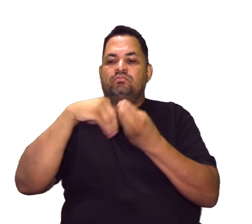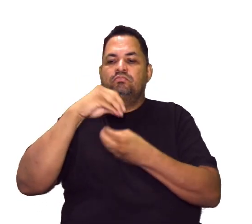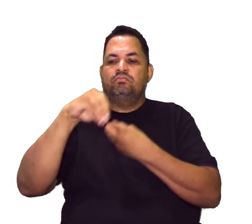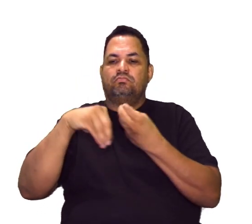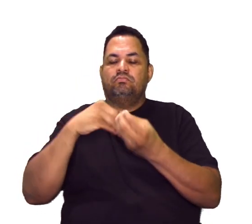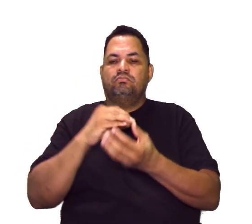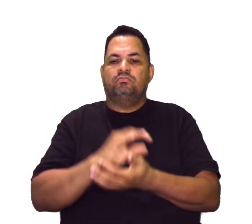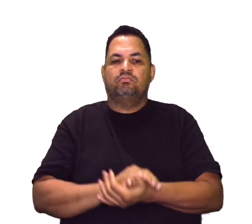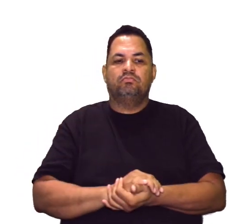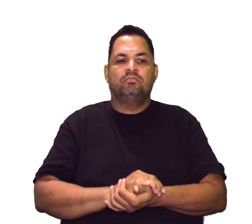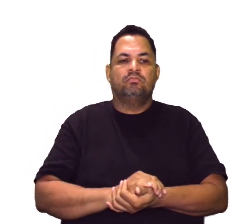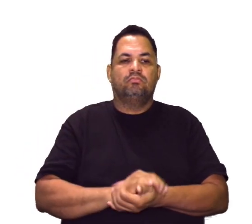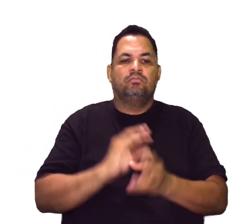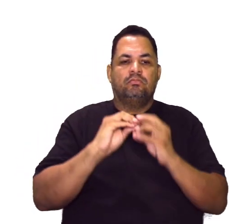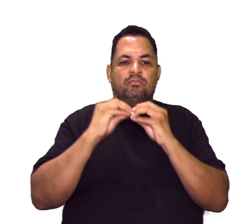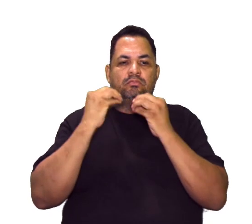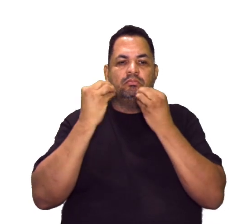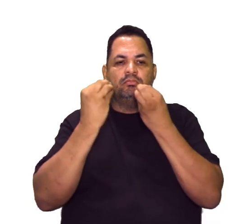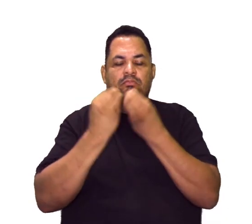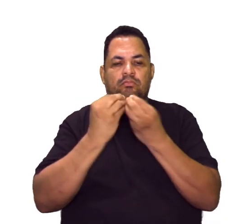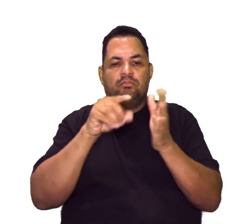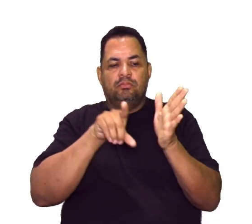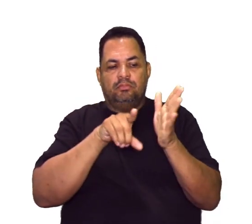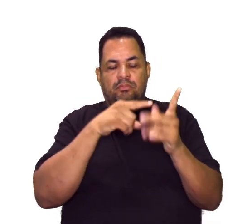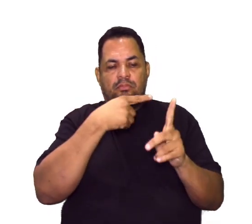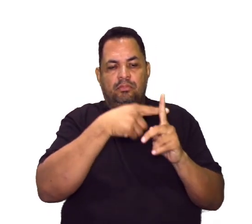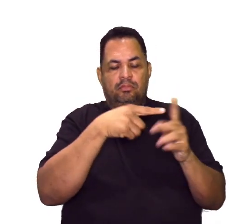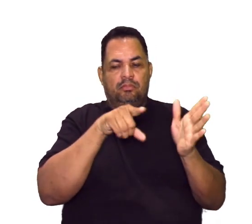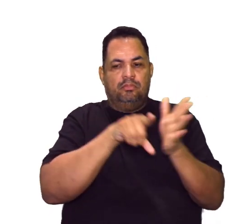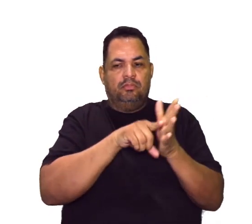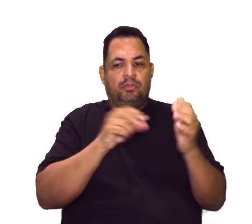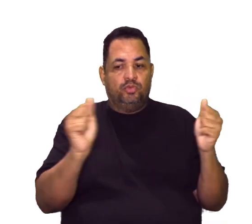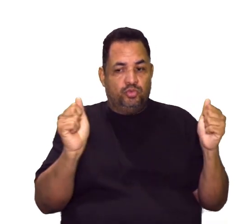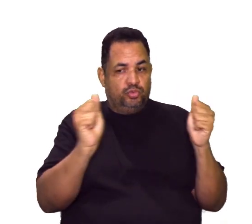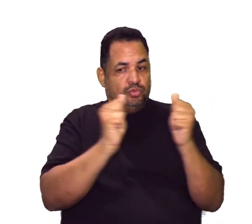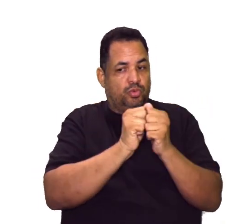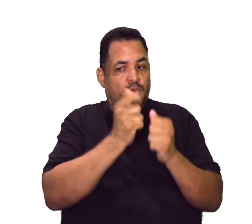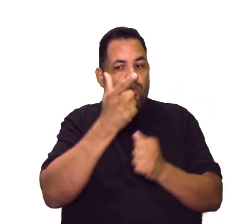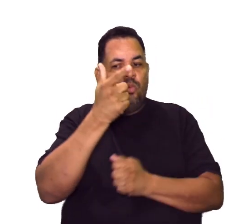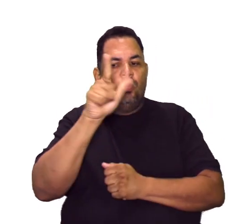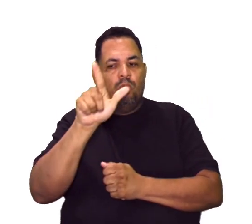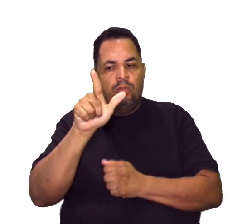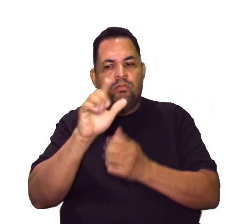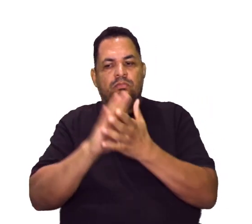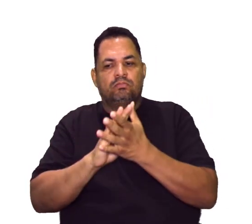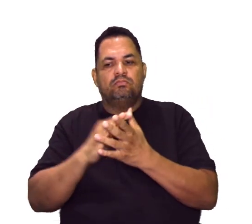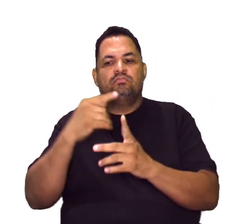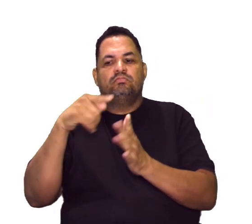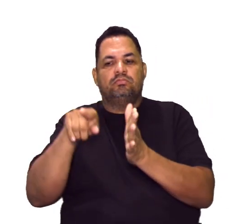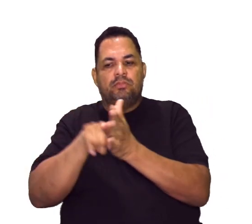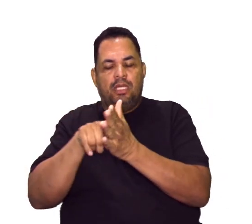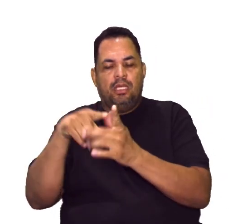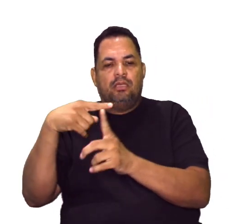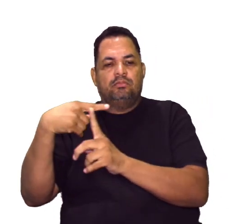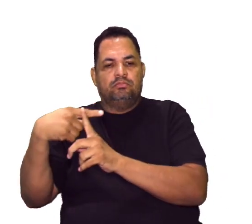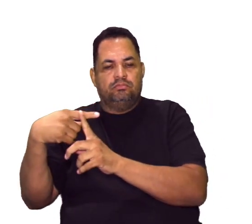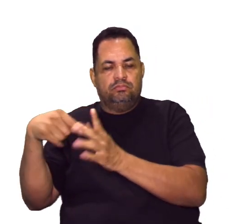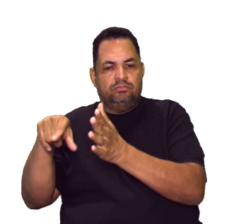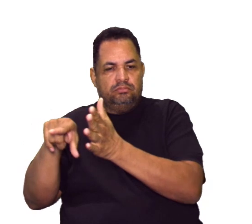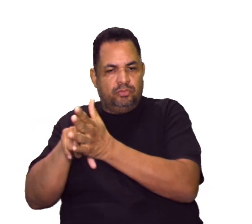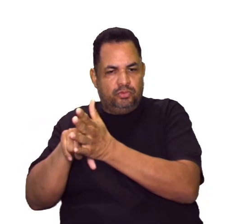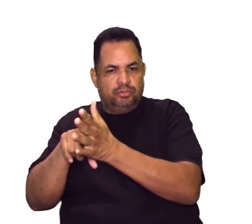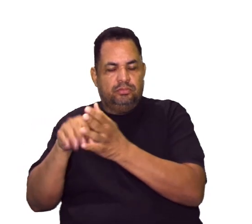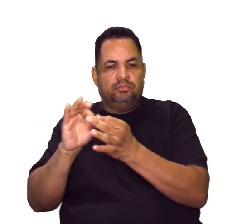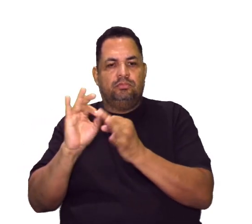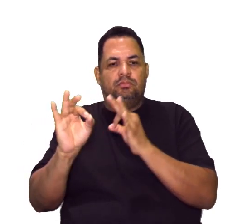grava. Substância que é polar só se dissolve em outra polar. Substância